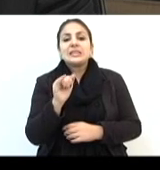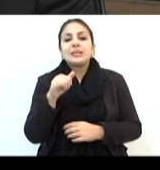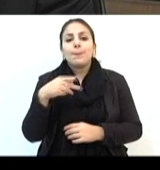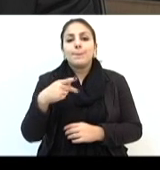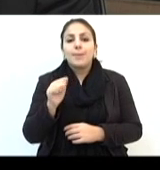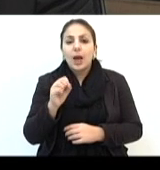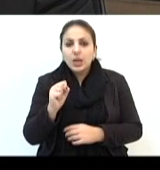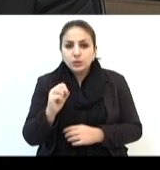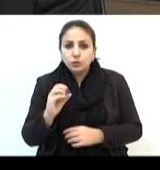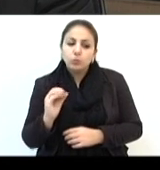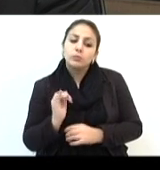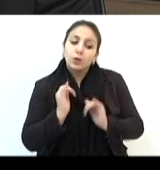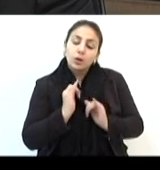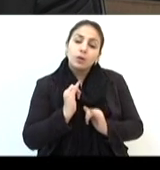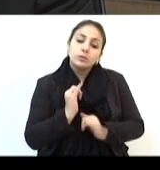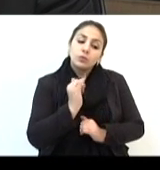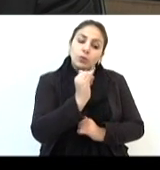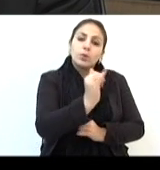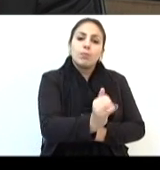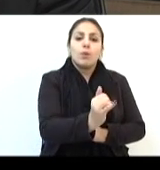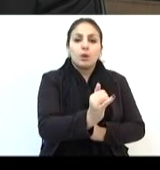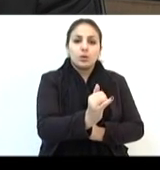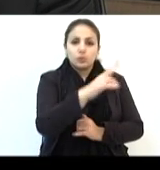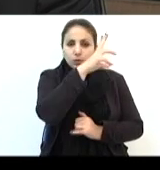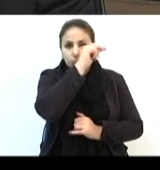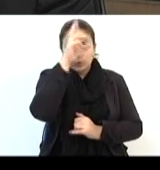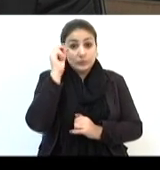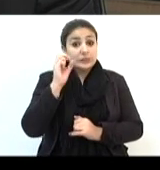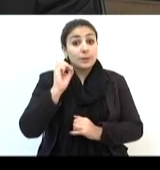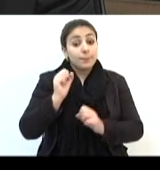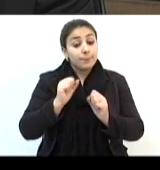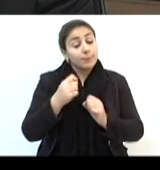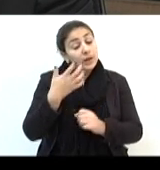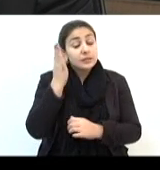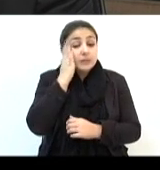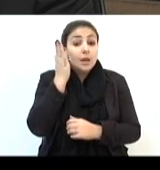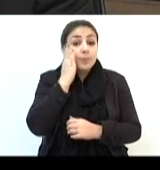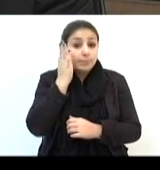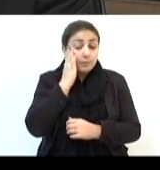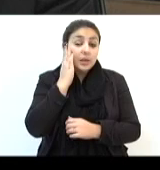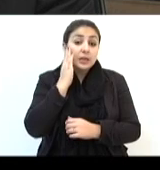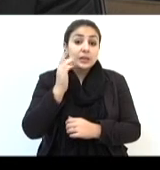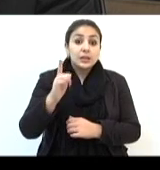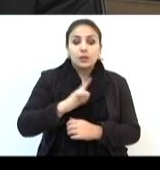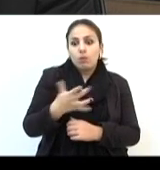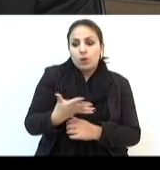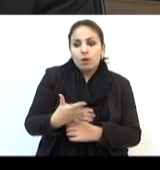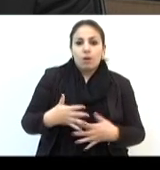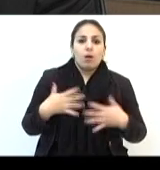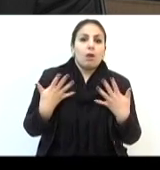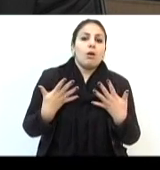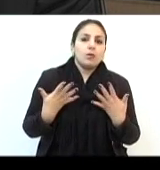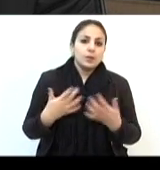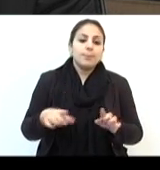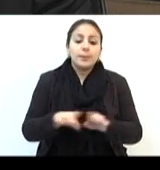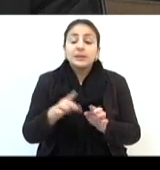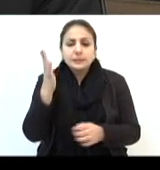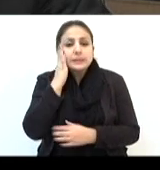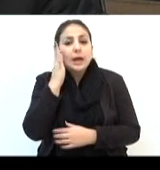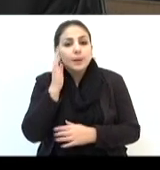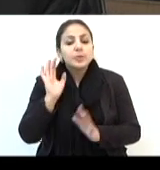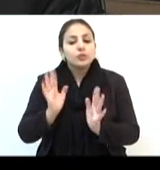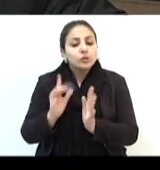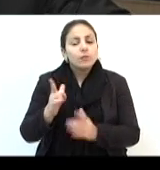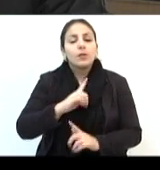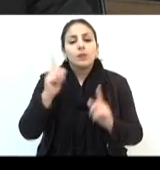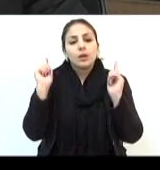Simpasso, comunicando ao Poder Executivo para que alguma medida não seja tomada por surpresa, né, ou seja, para